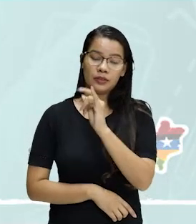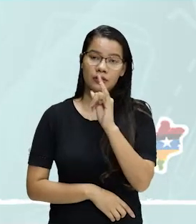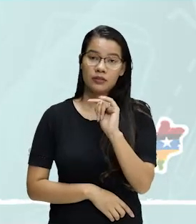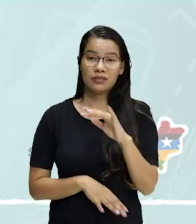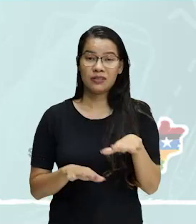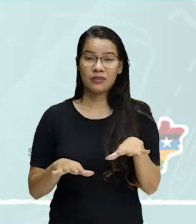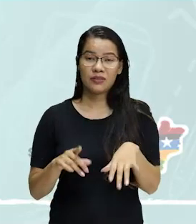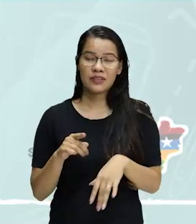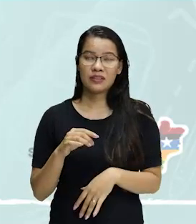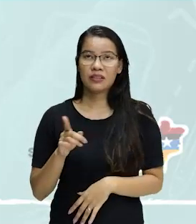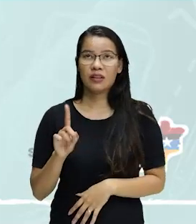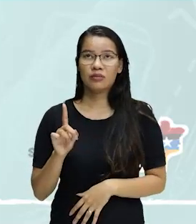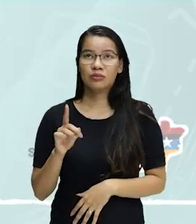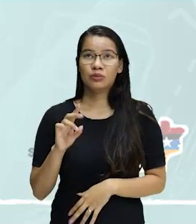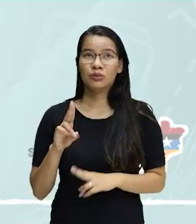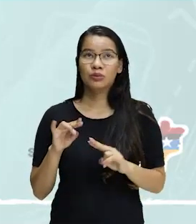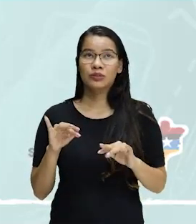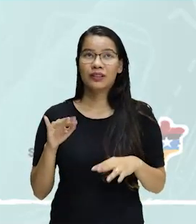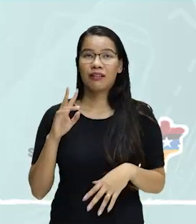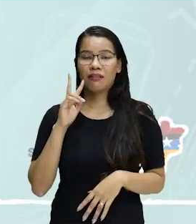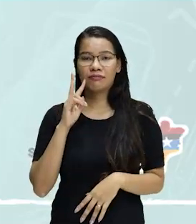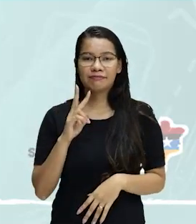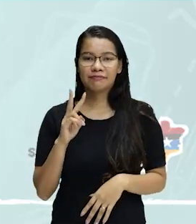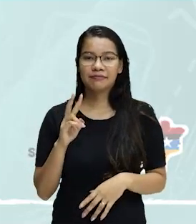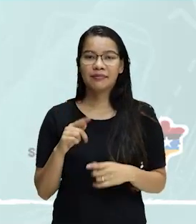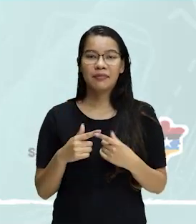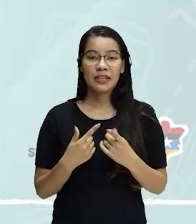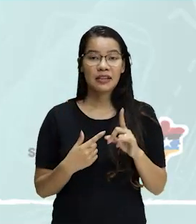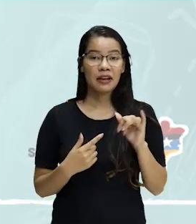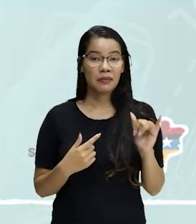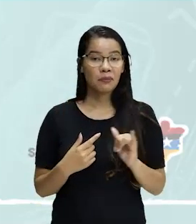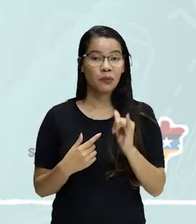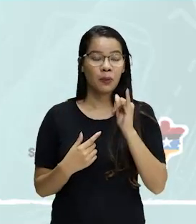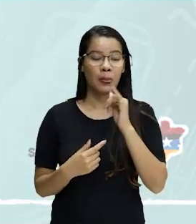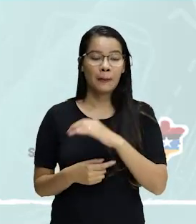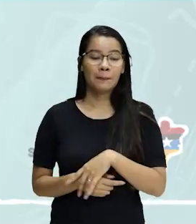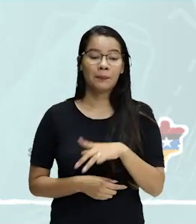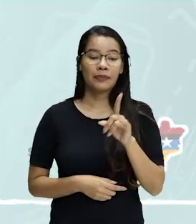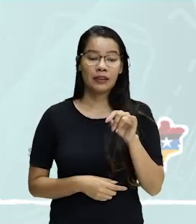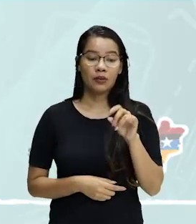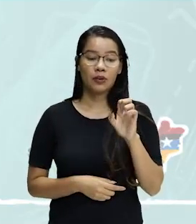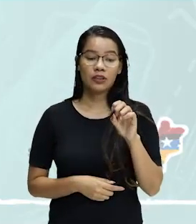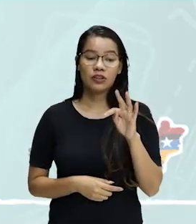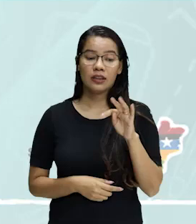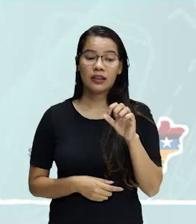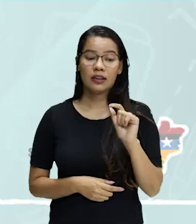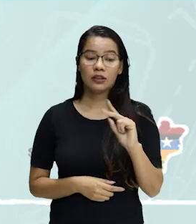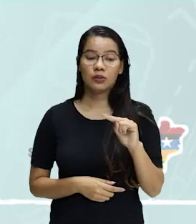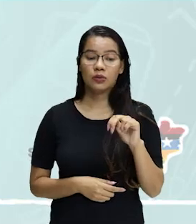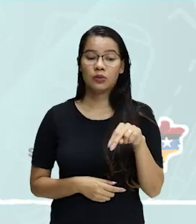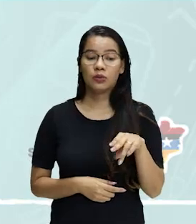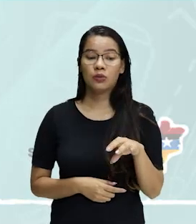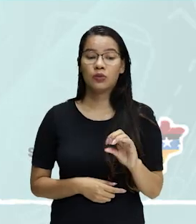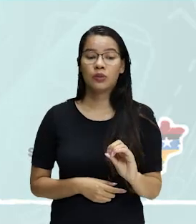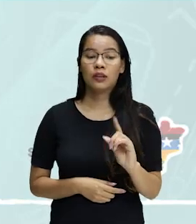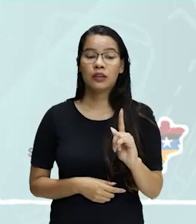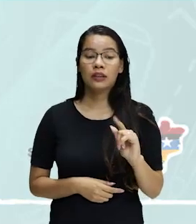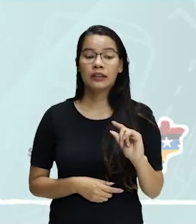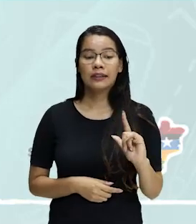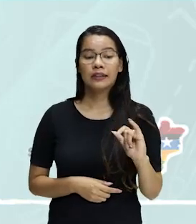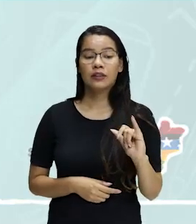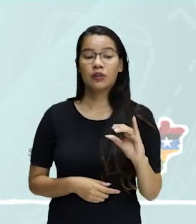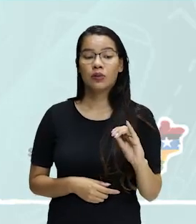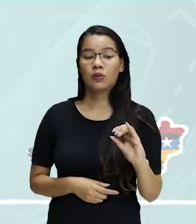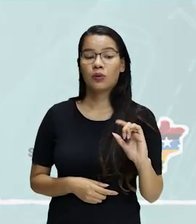você nunca se deu conta, mas extremamente importante, é o etileno glicol, certo?